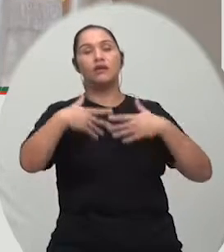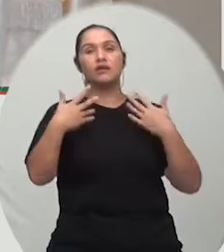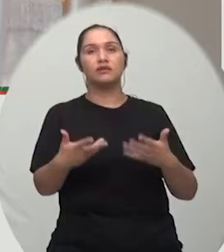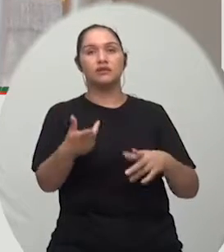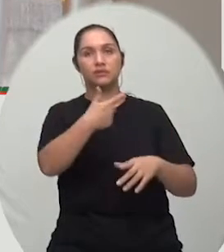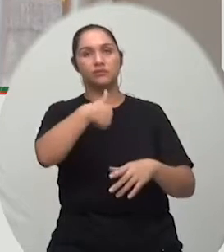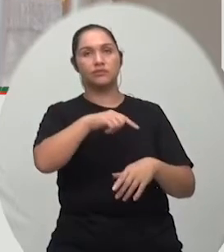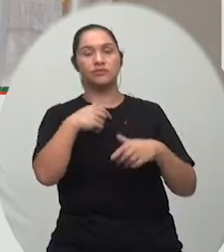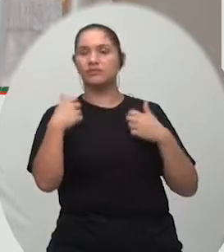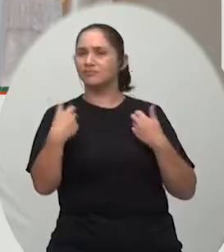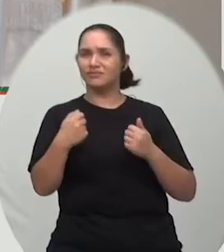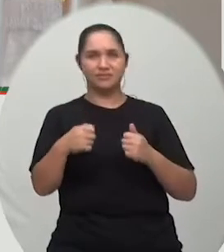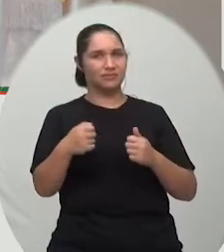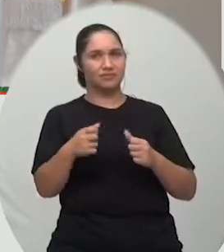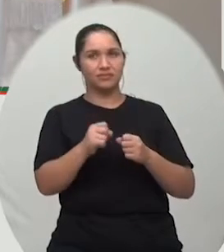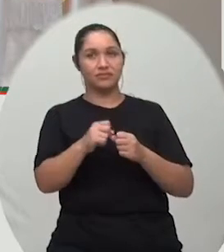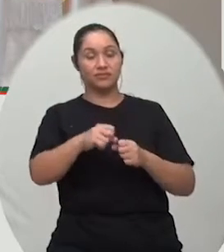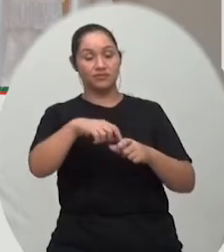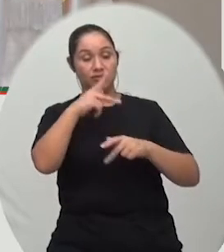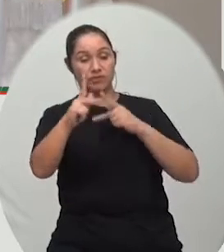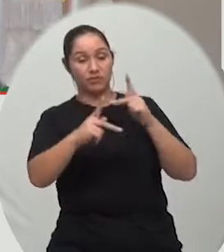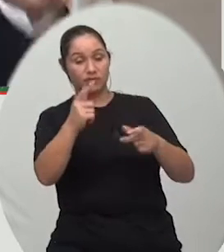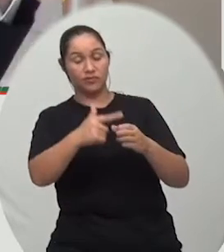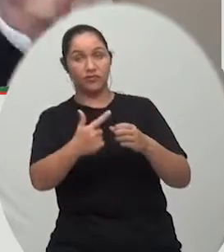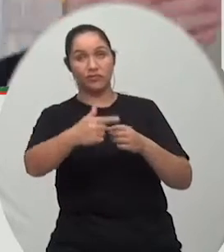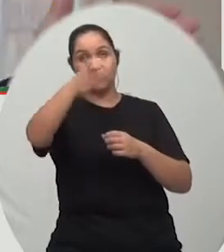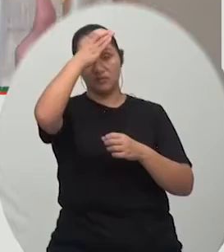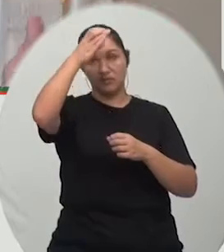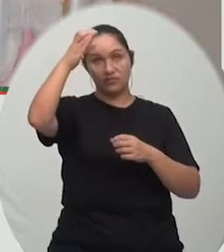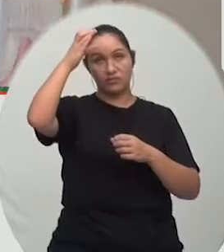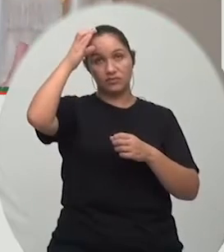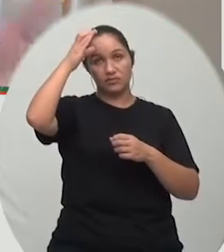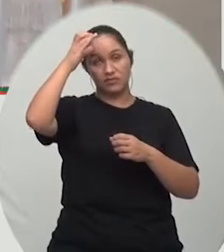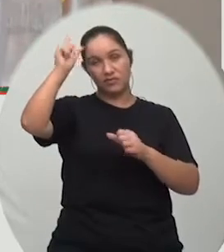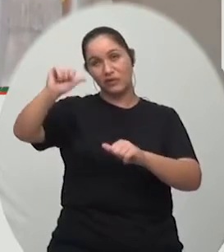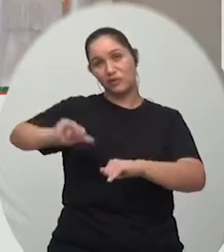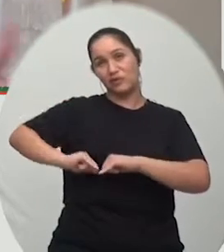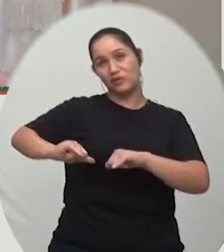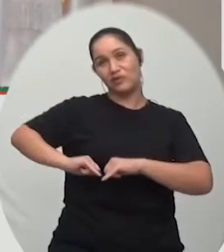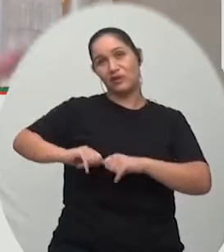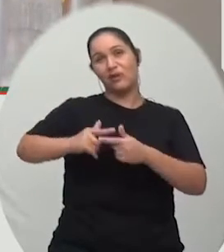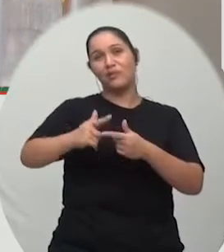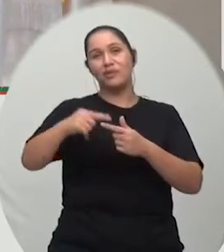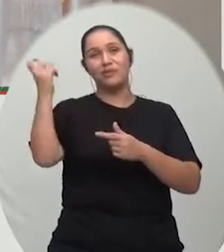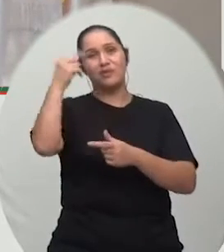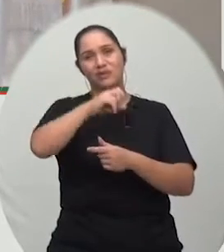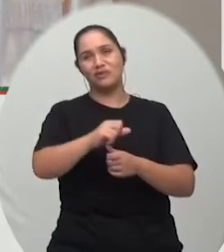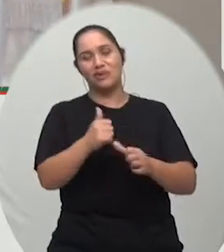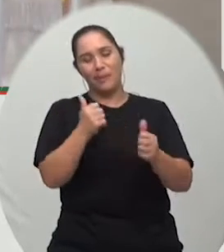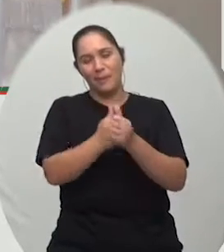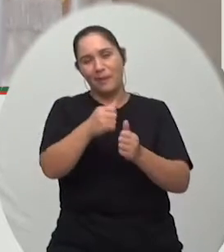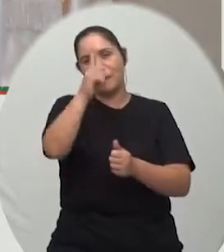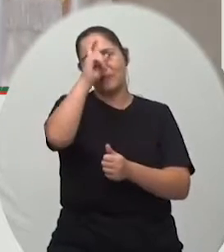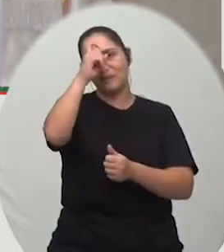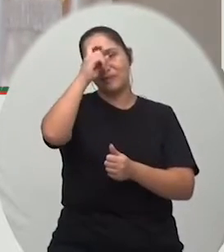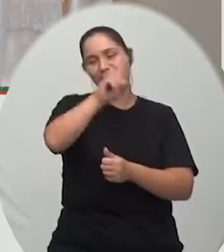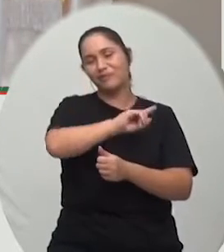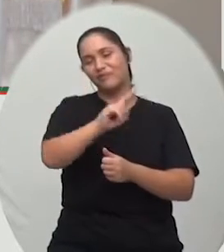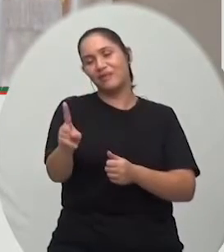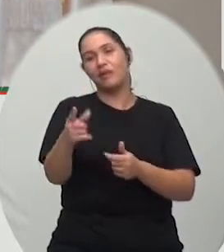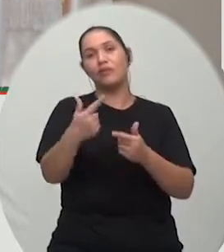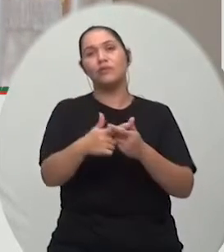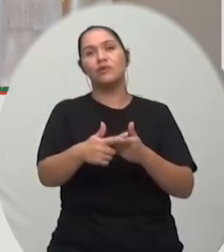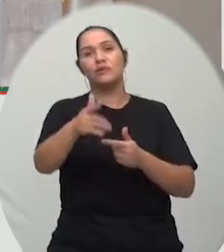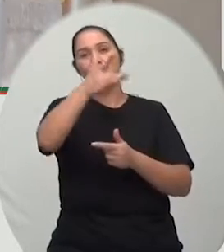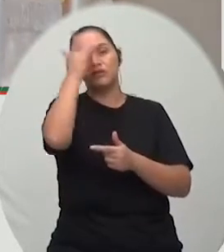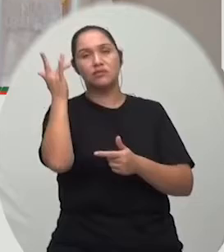não estar lesando a população de Criciúma, justamente nesse local. Justamente na frente do hospital, um ponto que tem